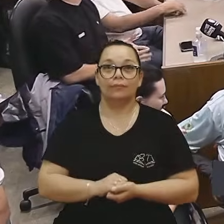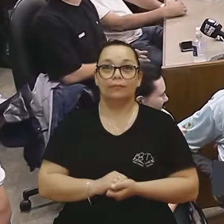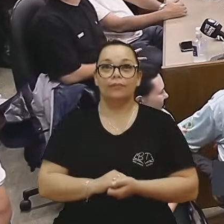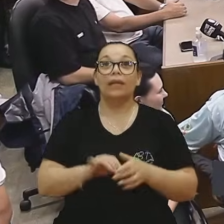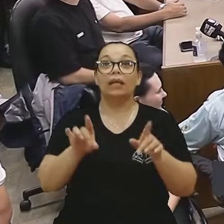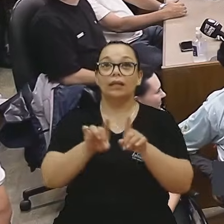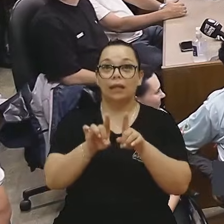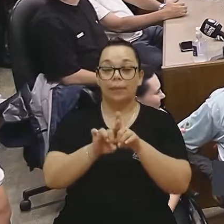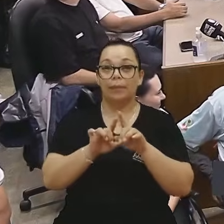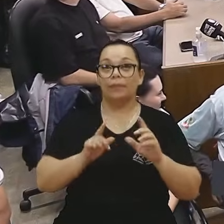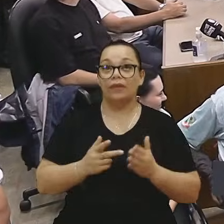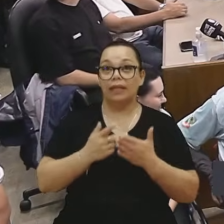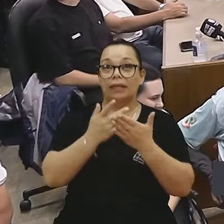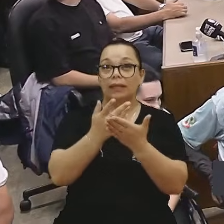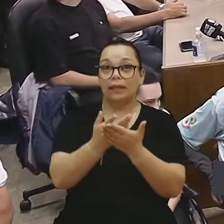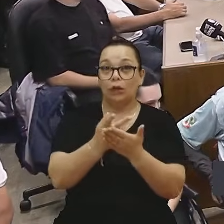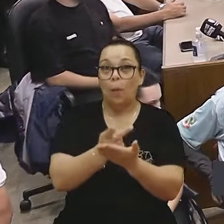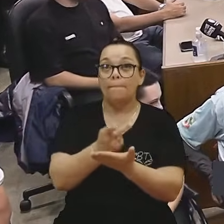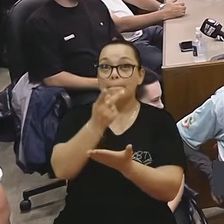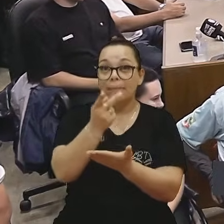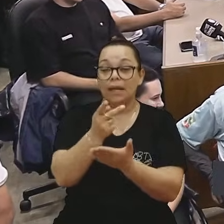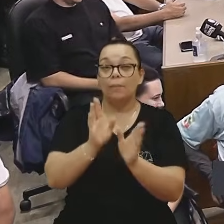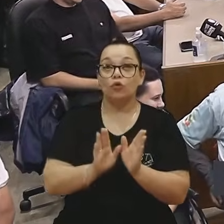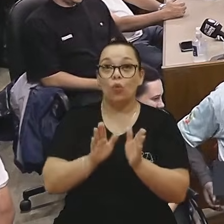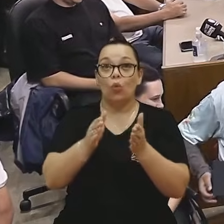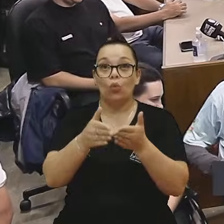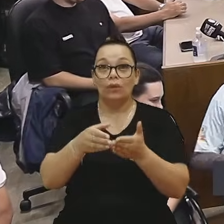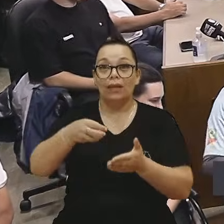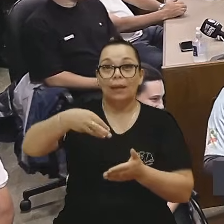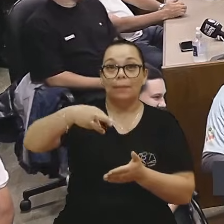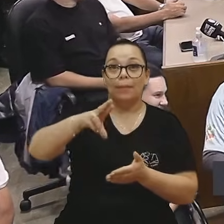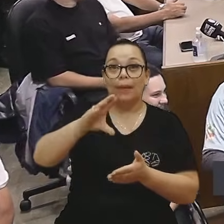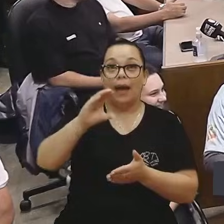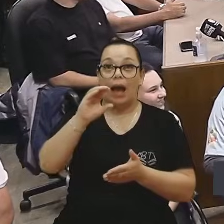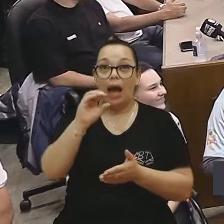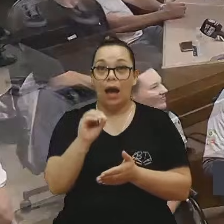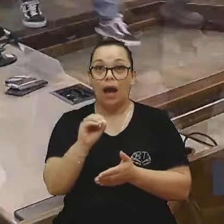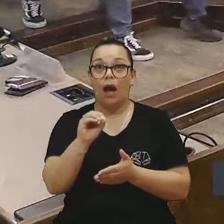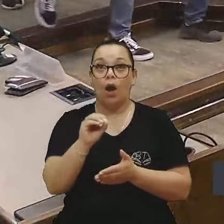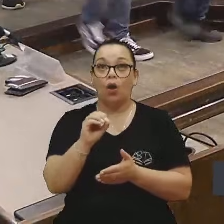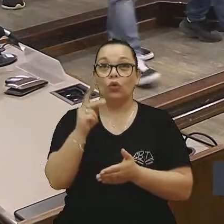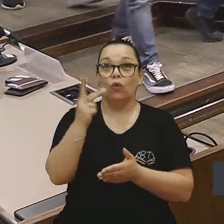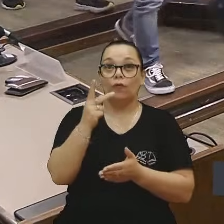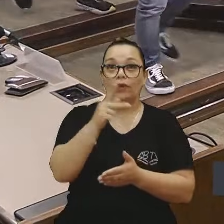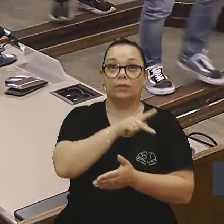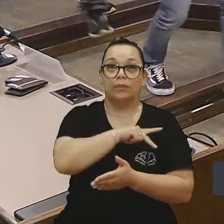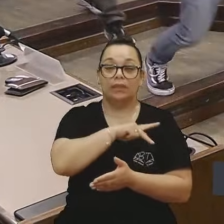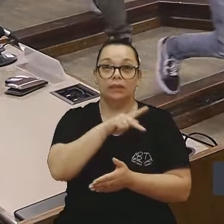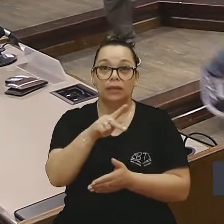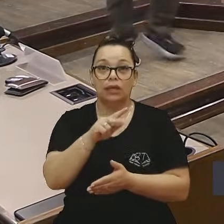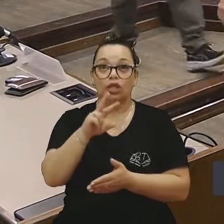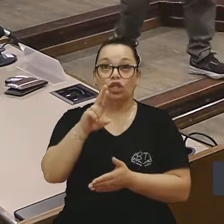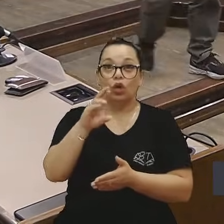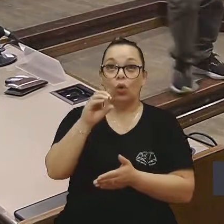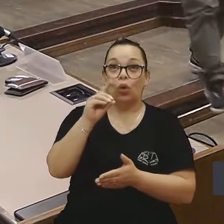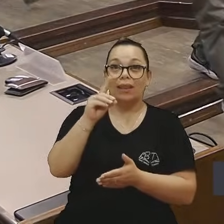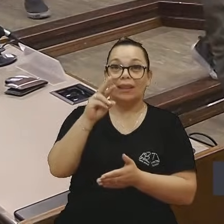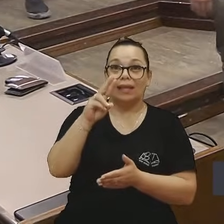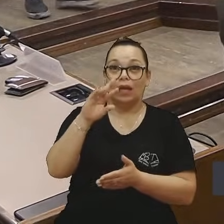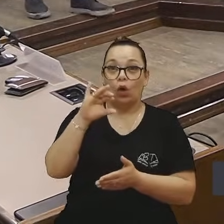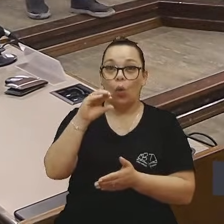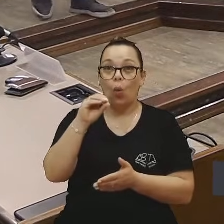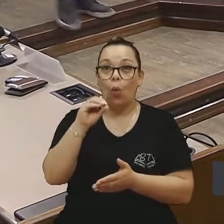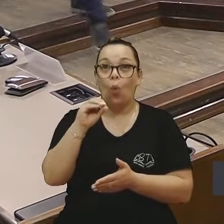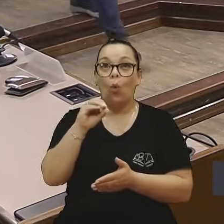Chamamos para fazer a entrega os conselheiros Mauro Amâncio da Silva, vice-presidente, Rodrigo Sabedotti